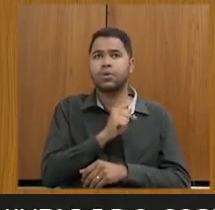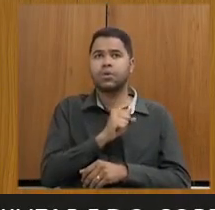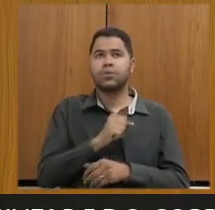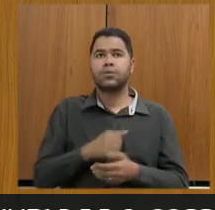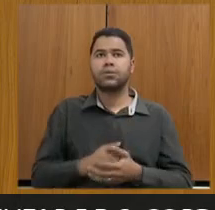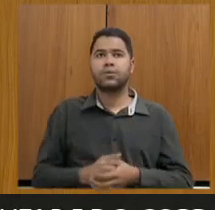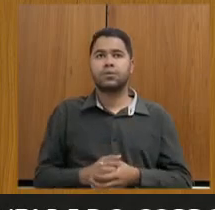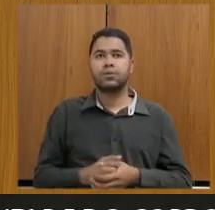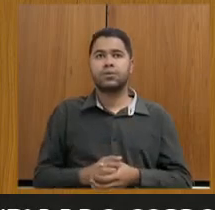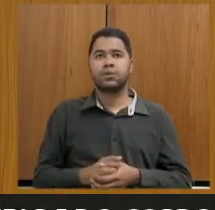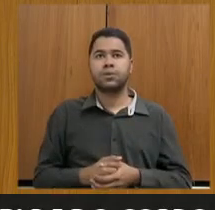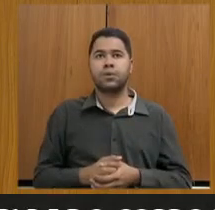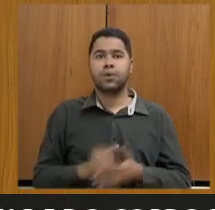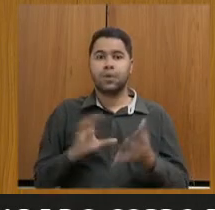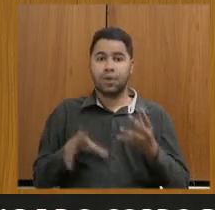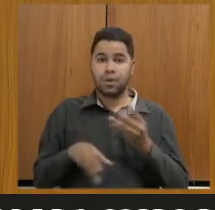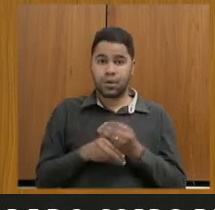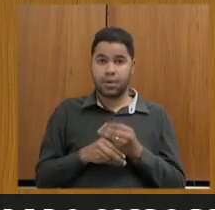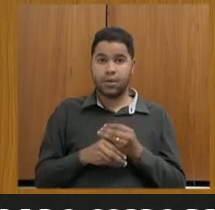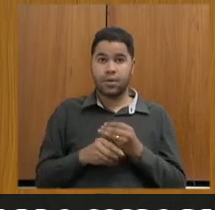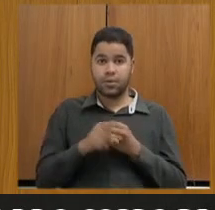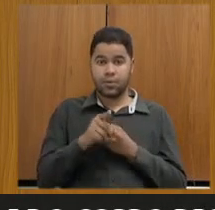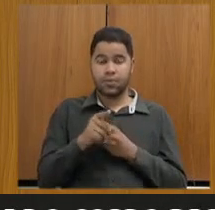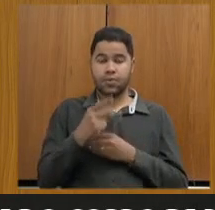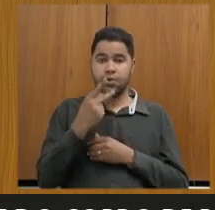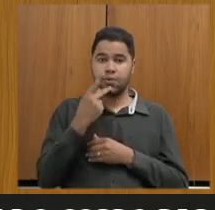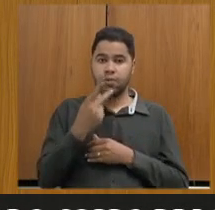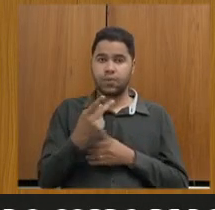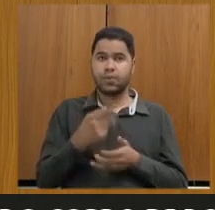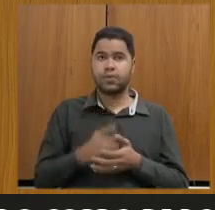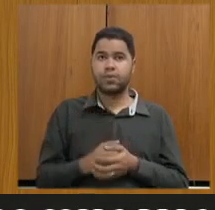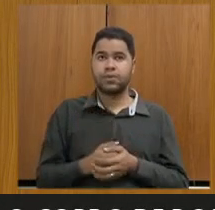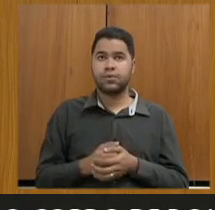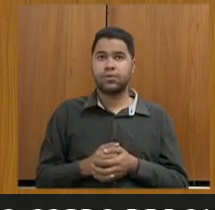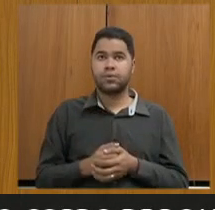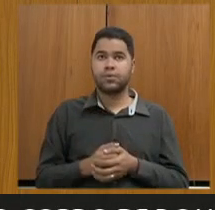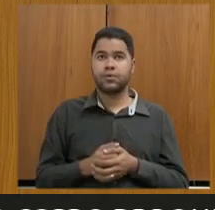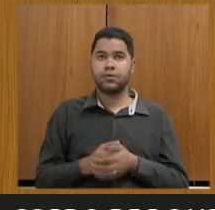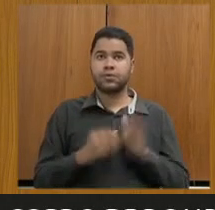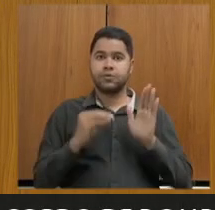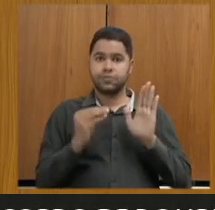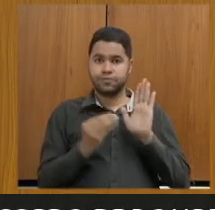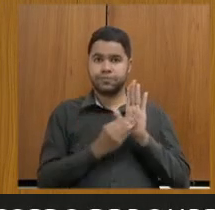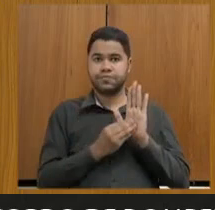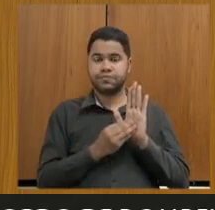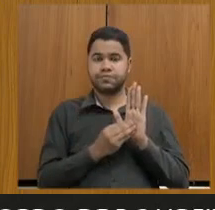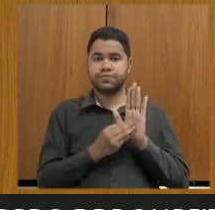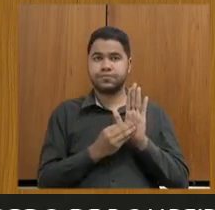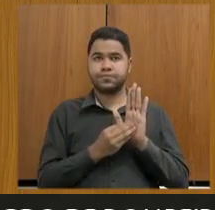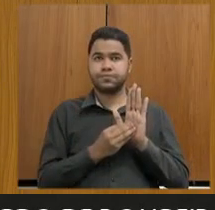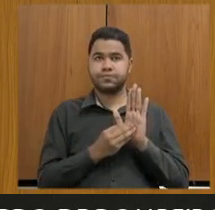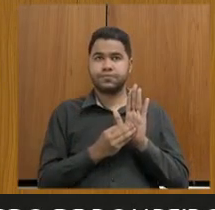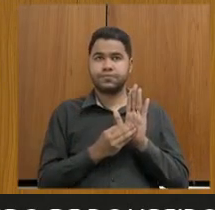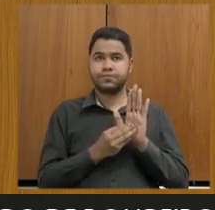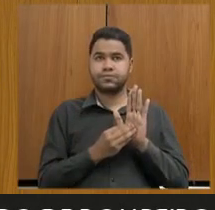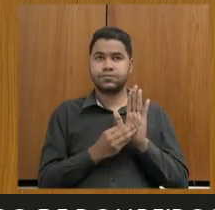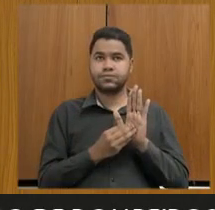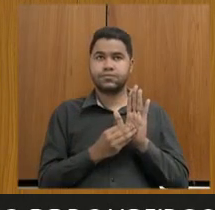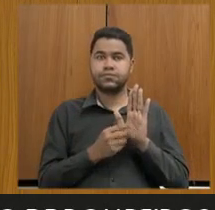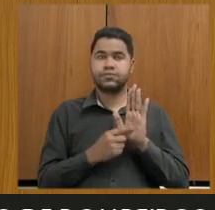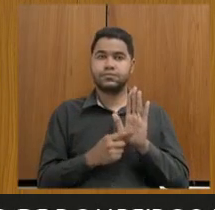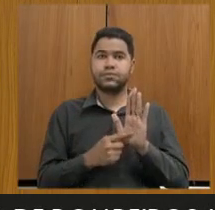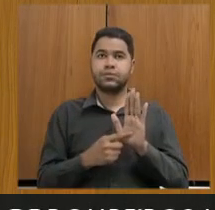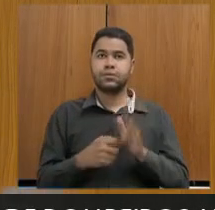oportunidade essas inclusões previstas que o senhor que colocou aqui na página aqui na exposição